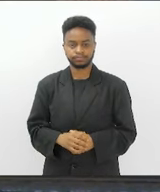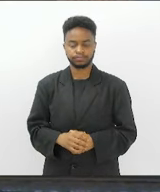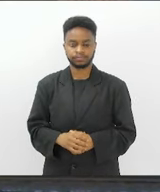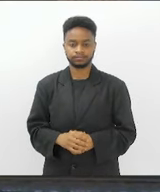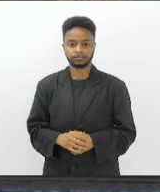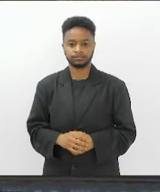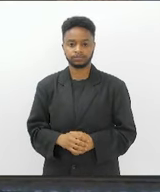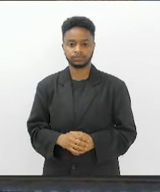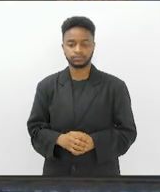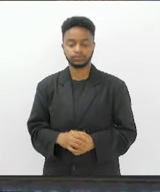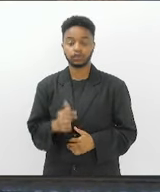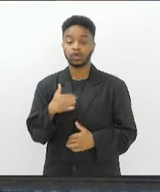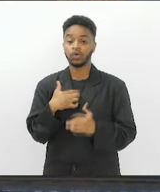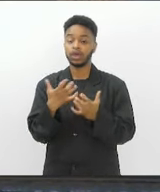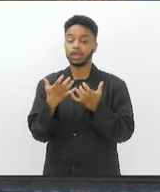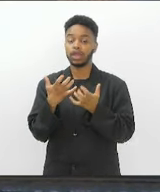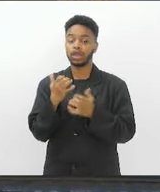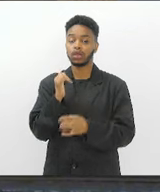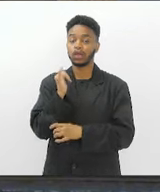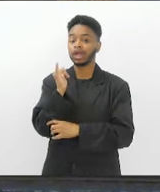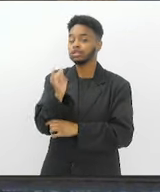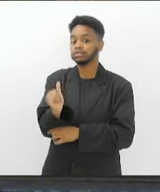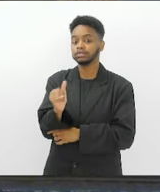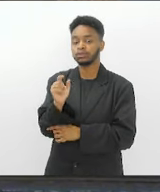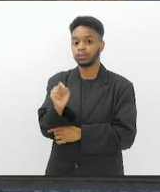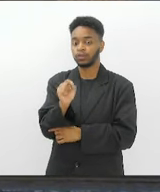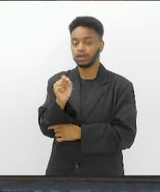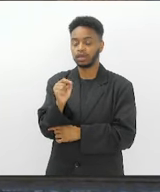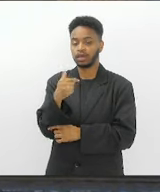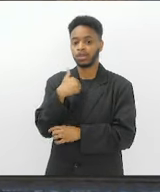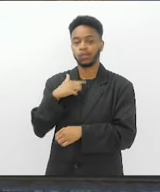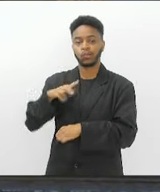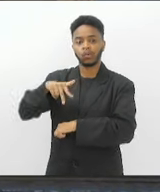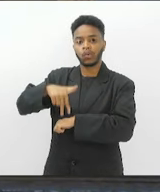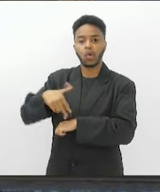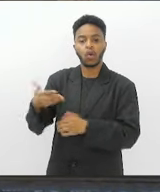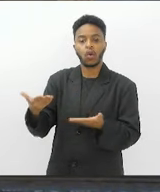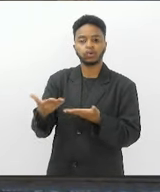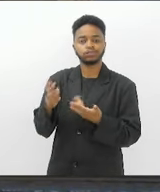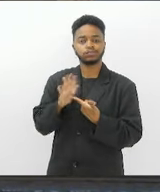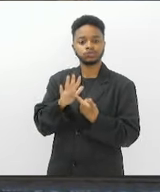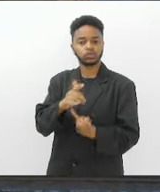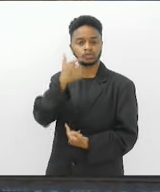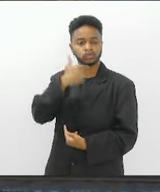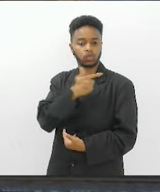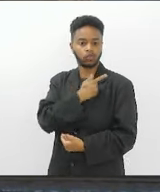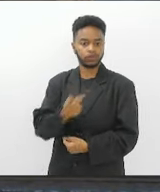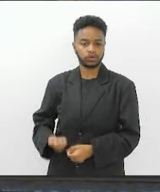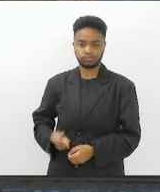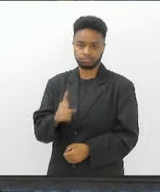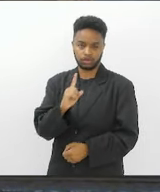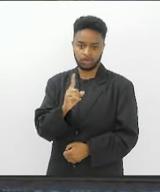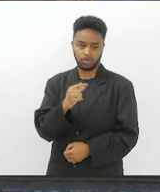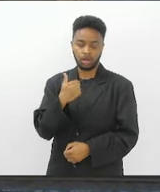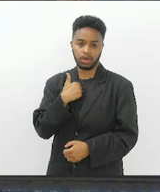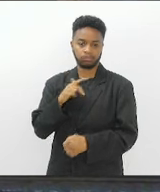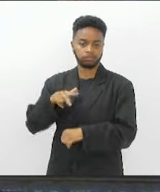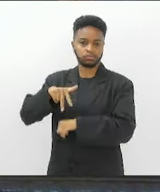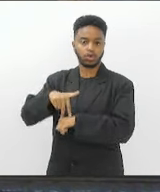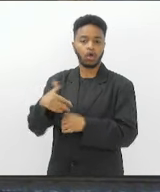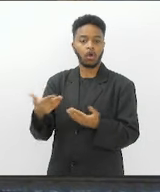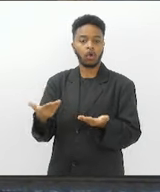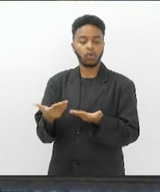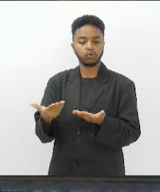Queria dizer, amigo, que eu venho aqui hoje não como governador, mas eu venho aqui hoje como alguém